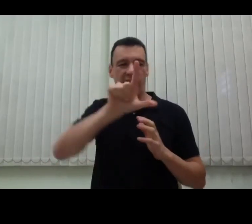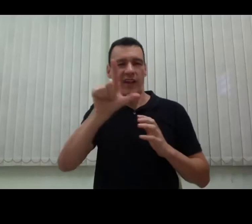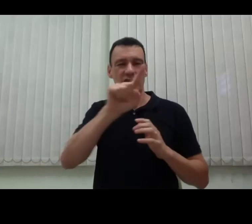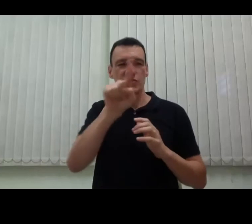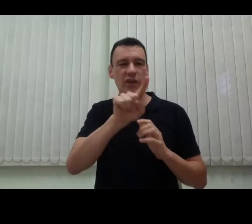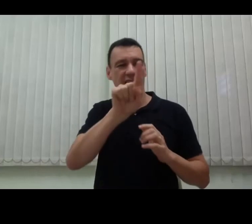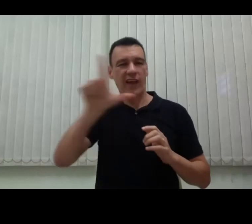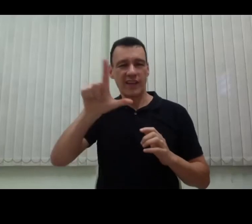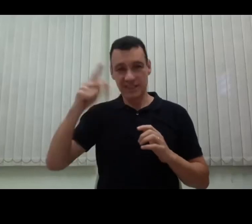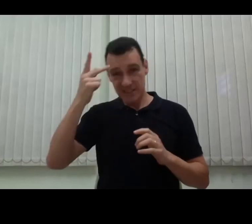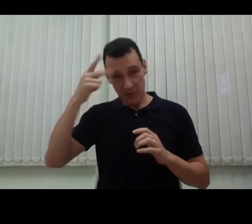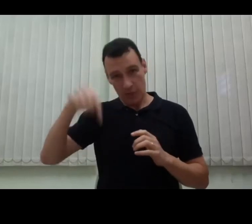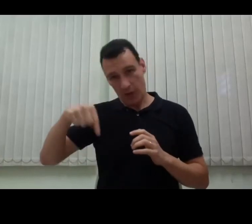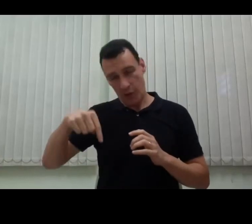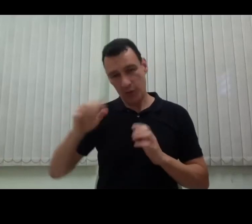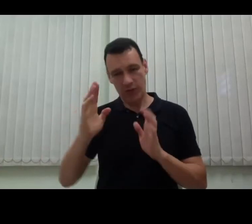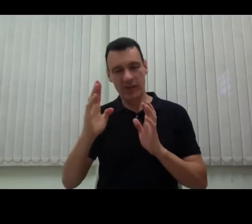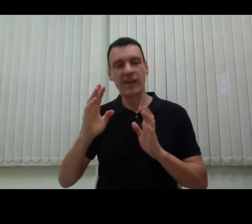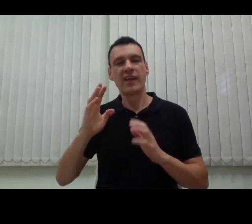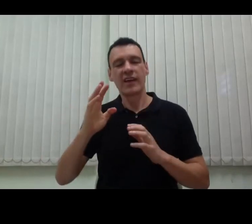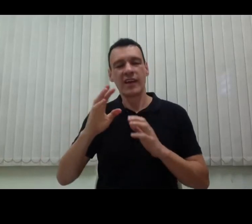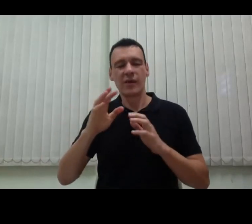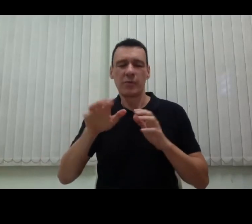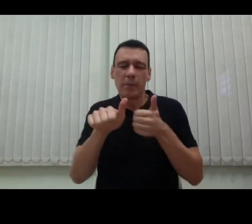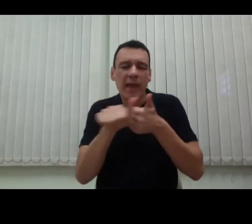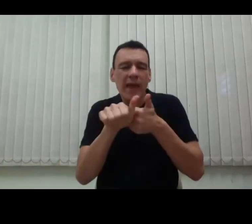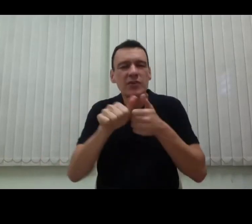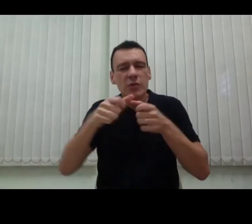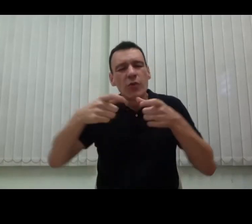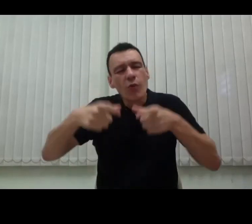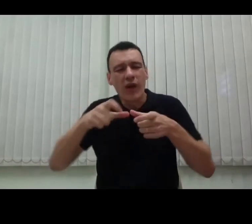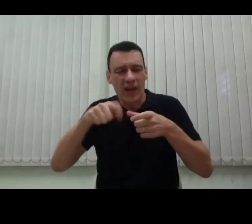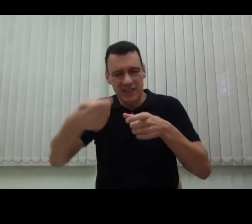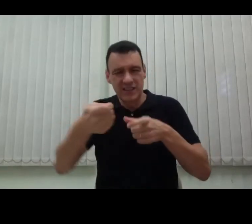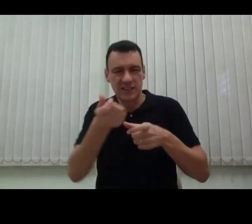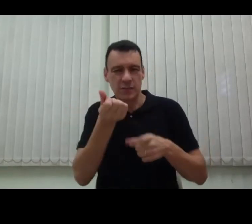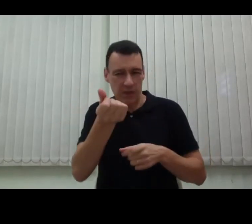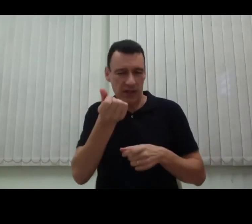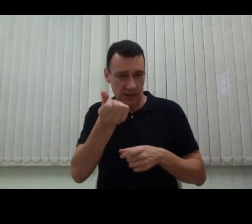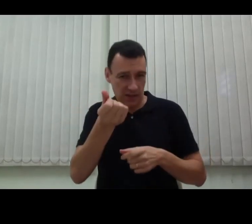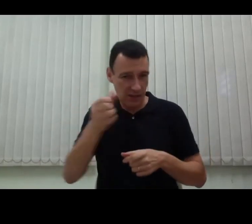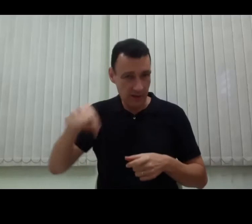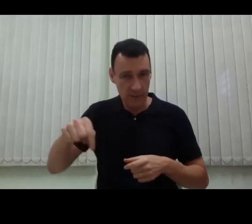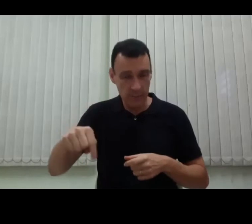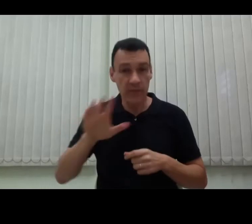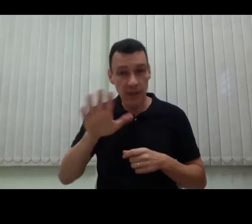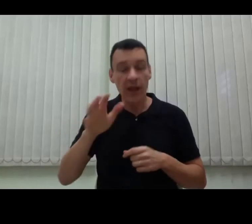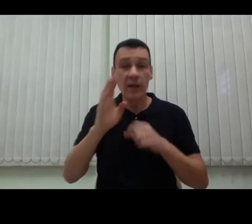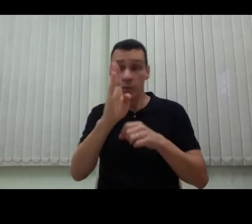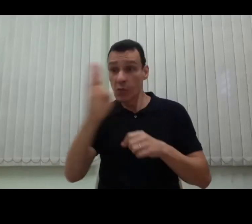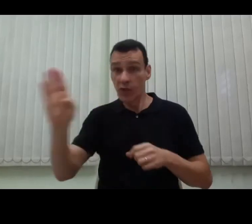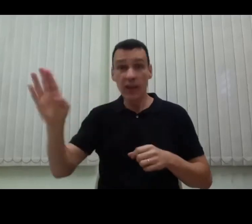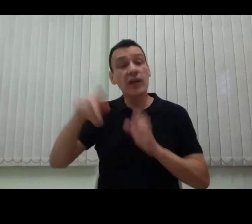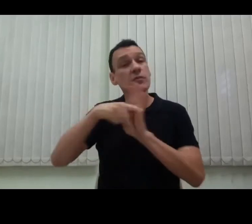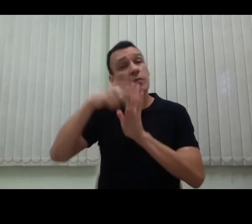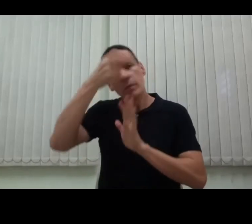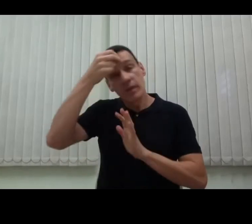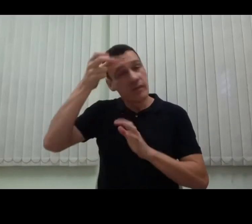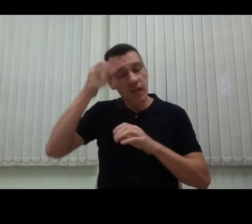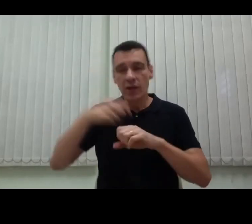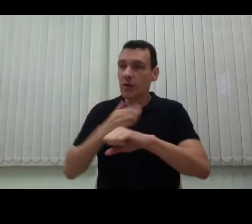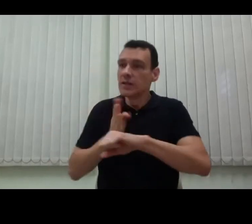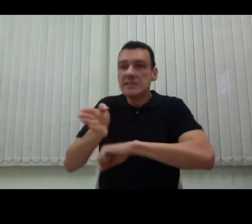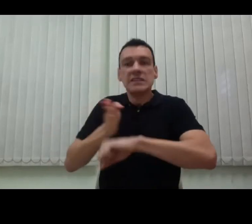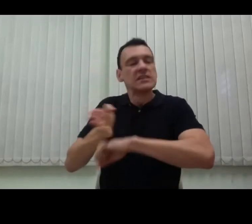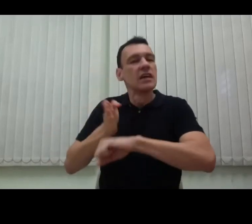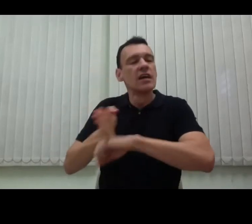E a biblioteca, naquele momento, era um espaço que era, infelizmente, hoje eu penso, era quase exclusivo meu. Era